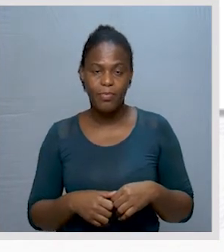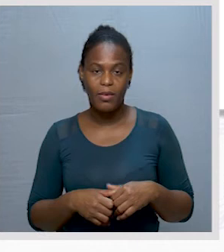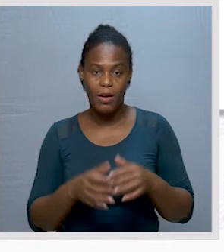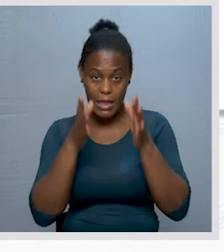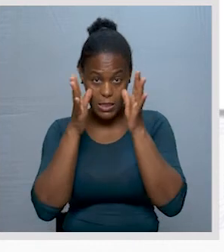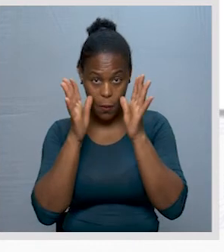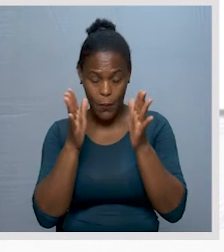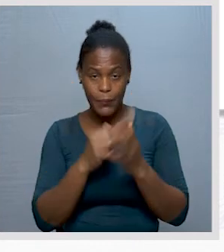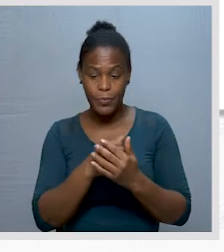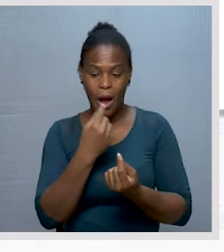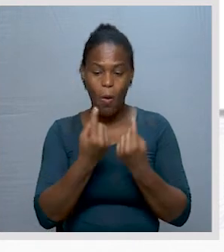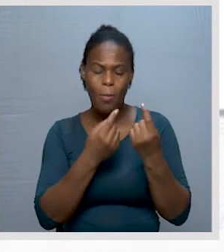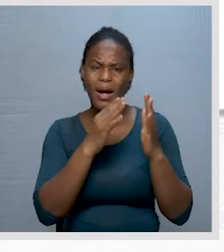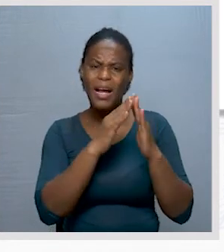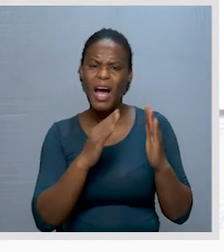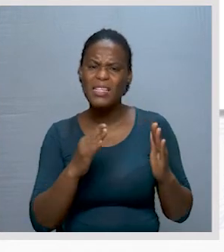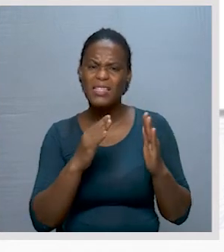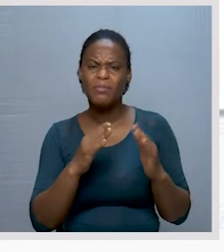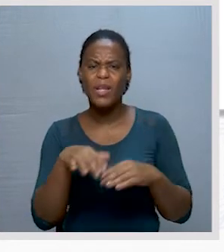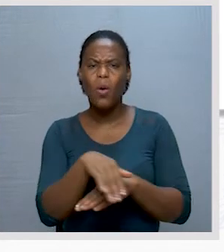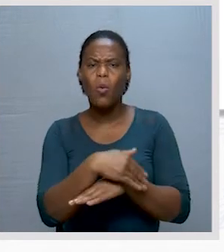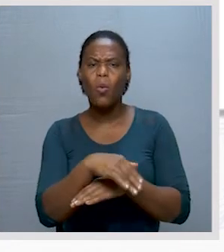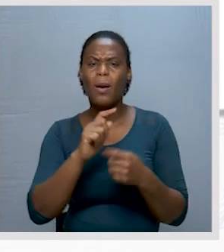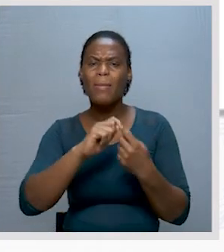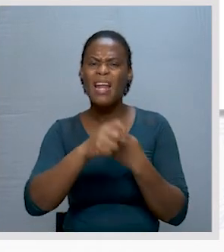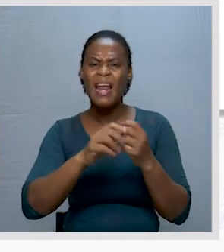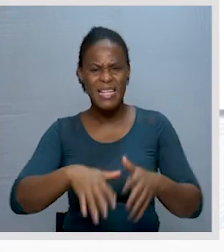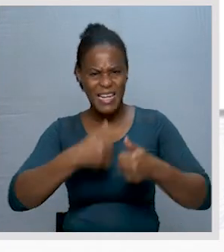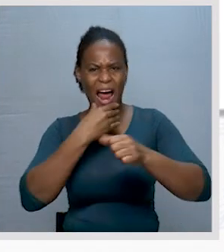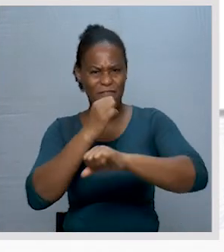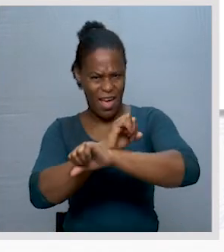Muita atenção. Uma das casas da Rua Banana,